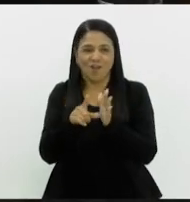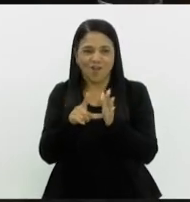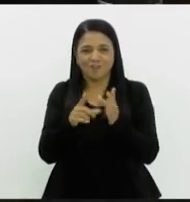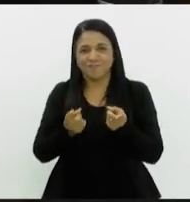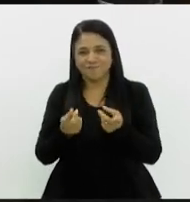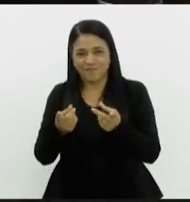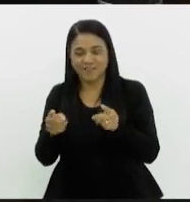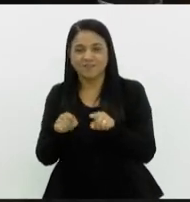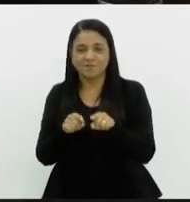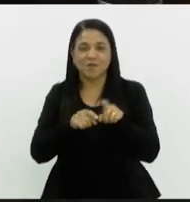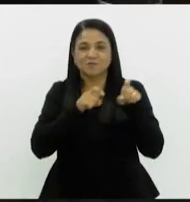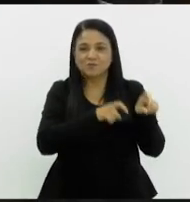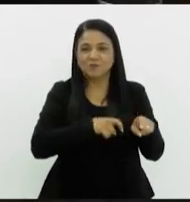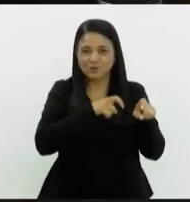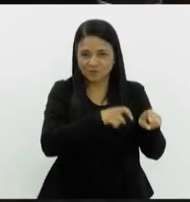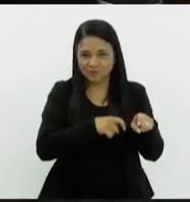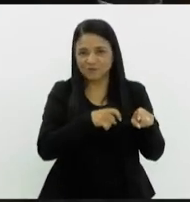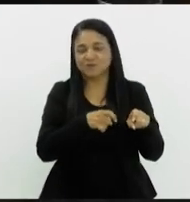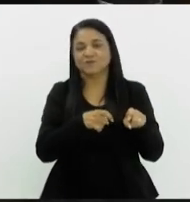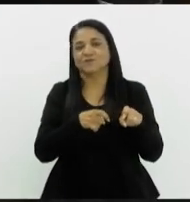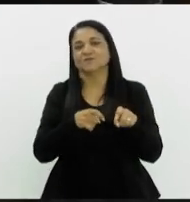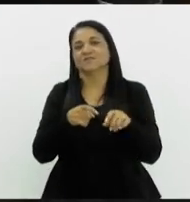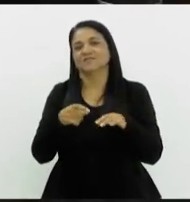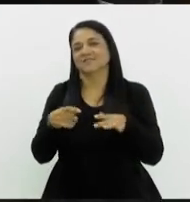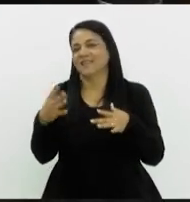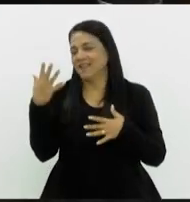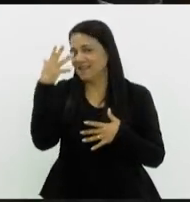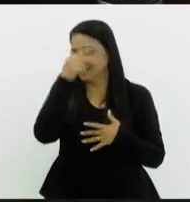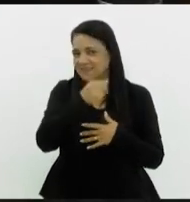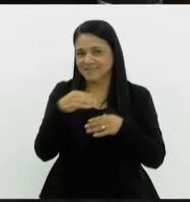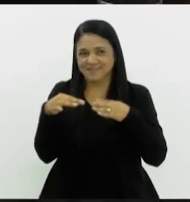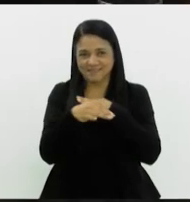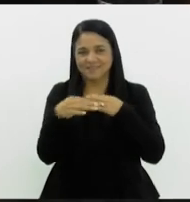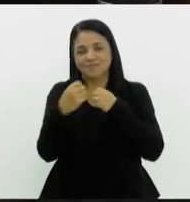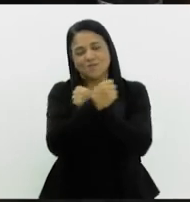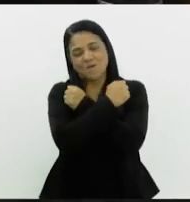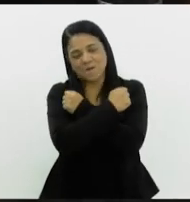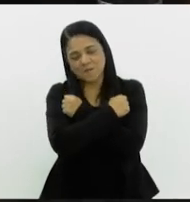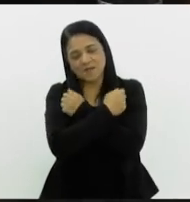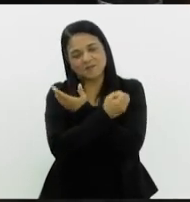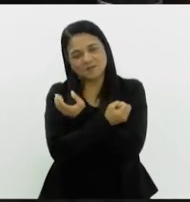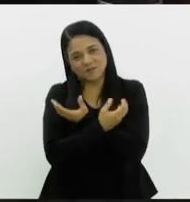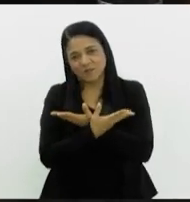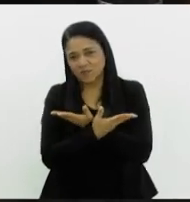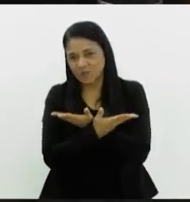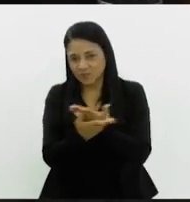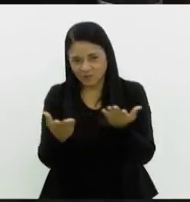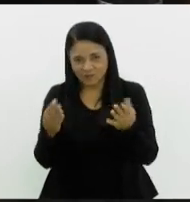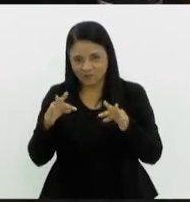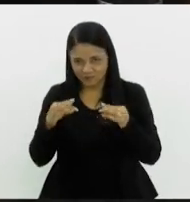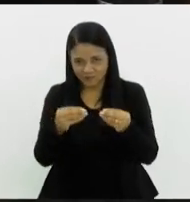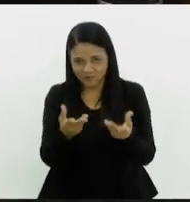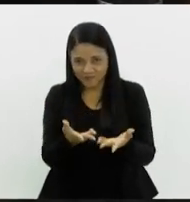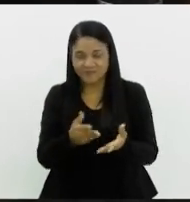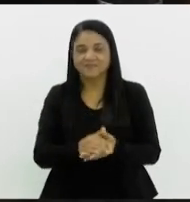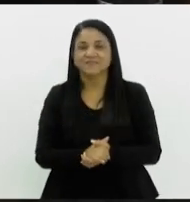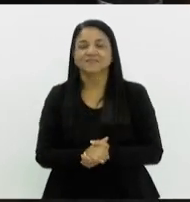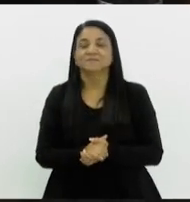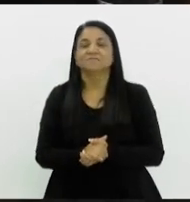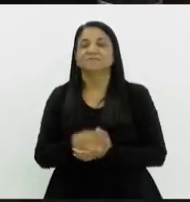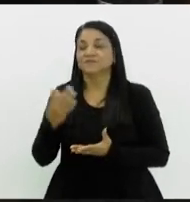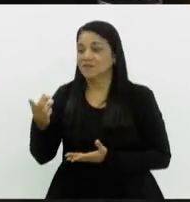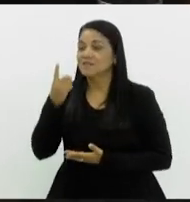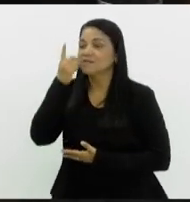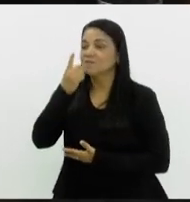os produtores rurais daquela linda cidade. Meu abraço a todos. Deputado Anderson, com brevidade,